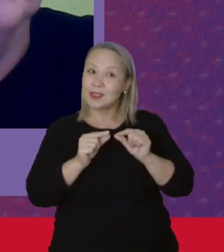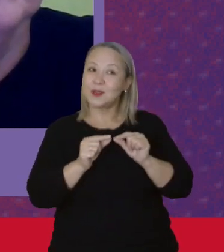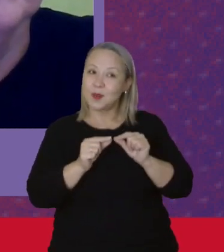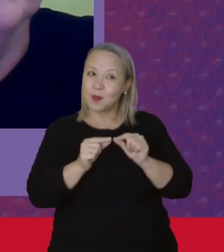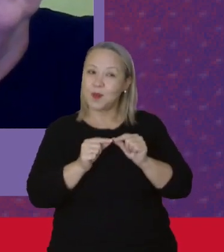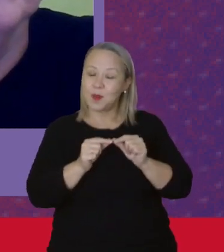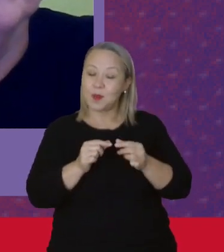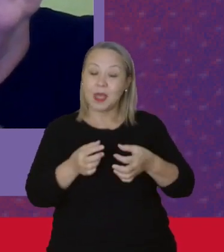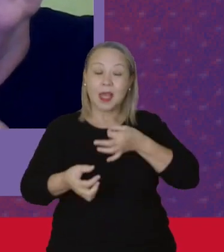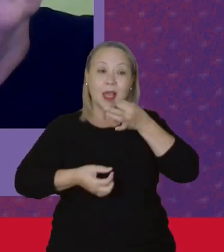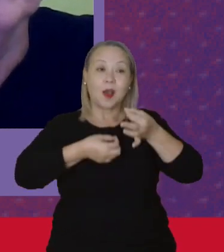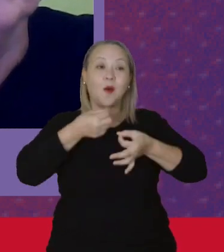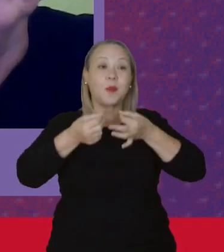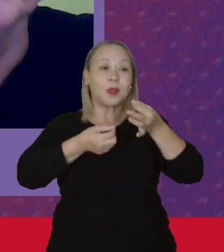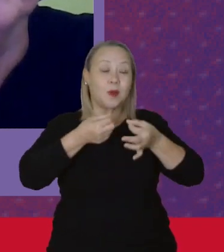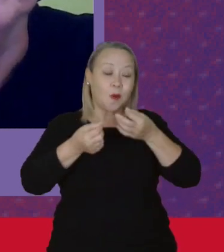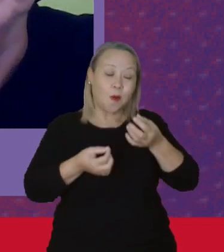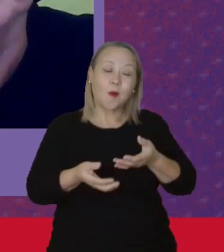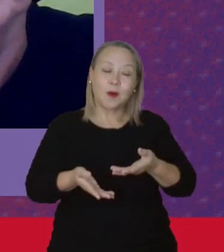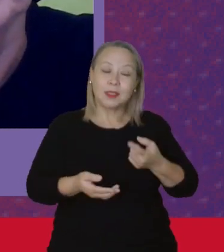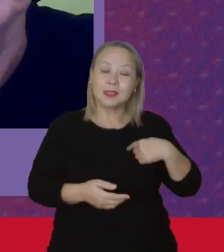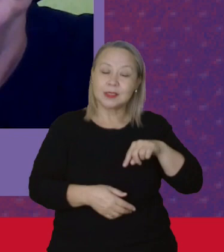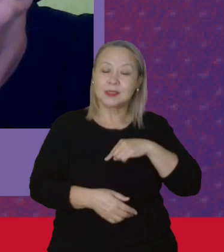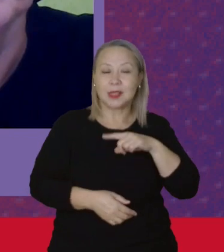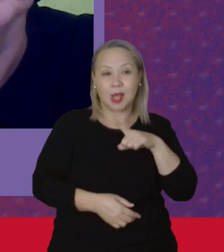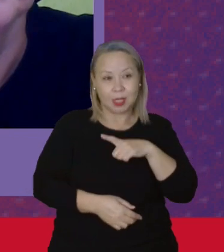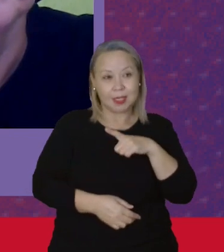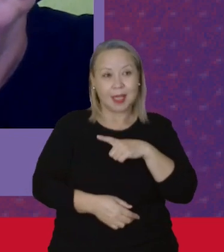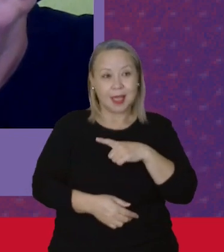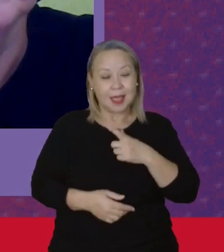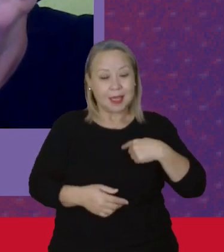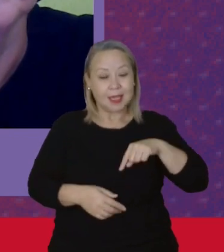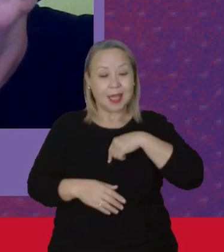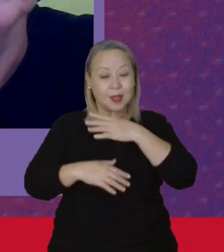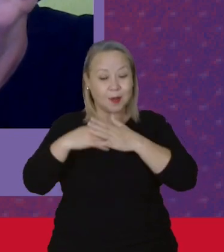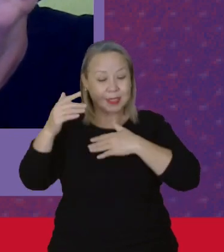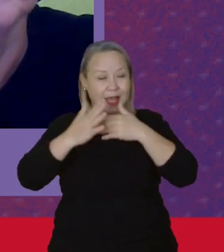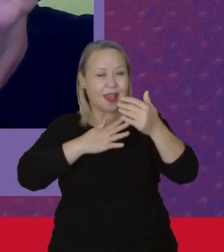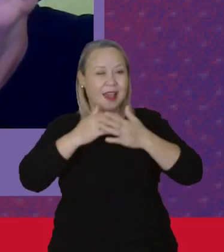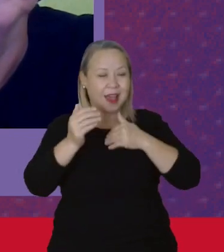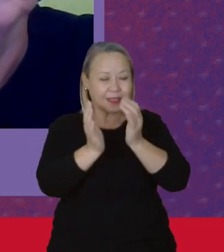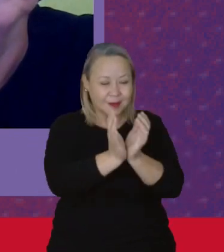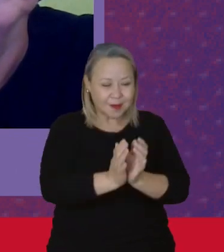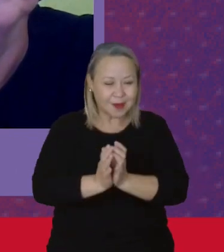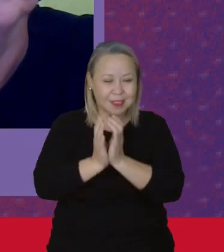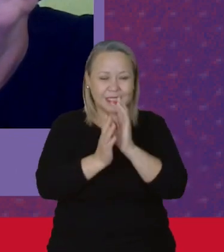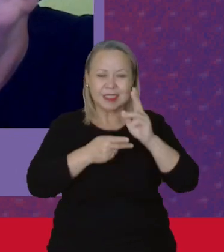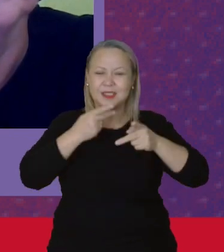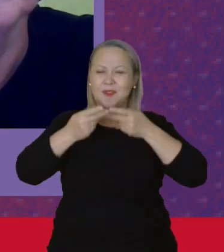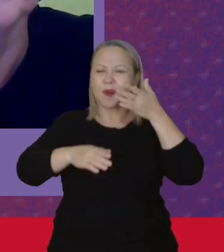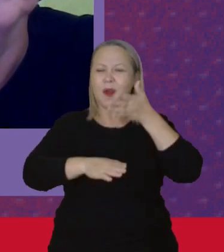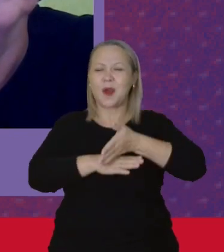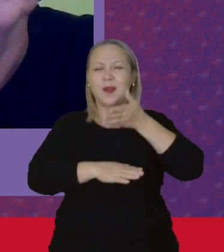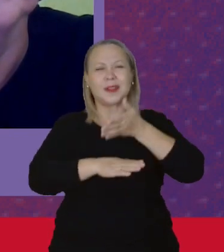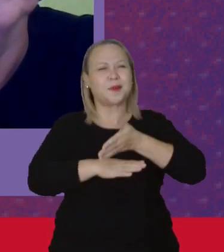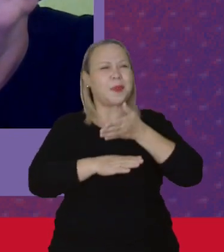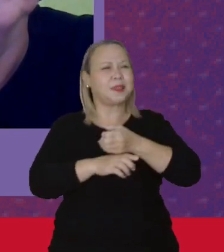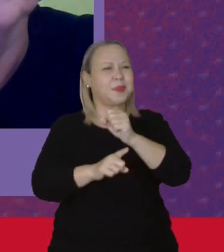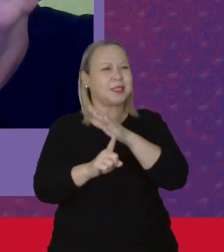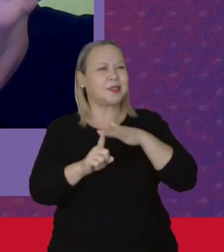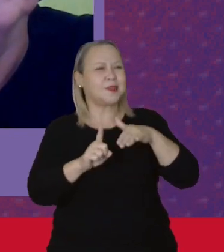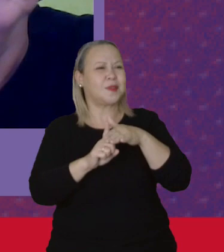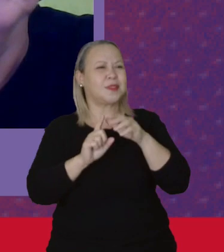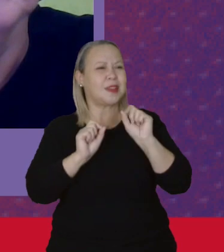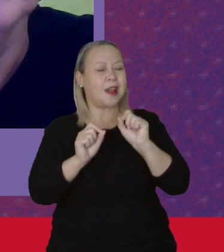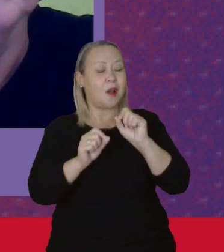diversas opiniões que a gente tem, e na nossa ação coletiva, né, que a gente falou tanto na participação social, para a